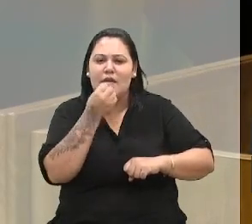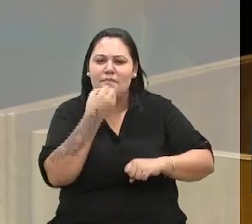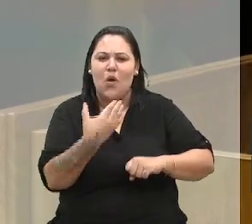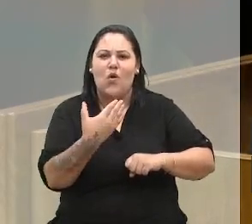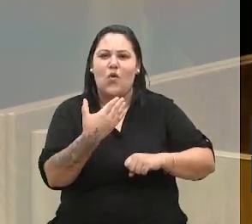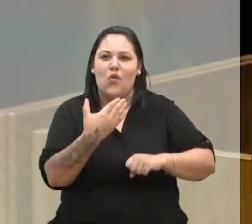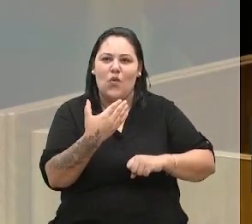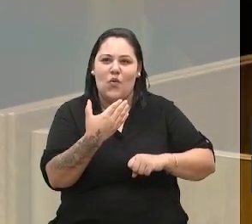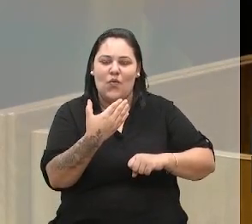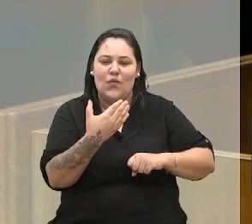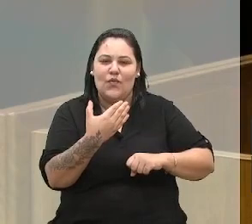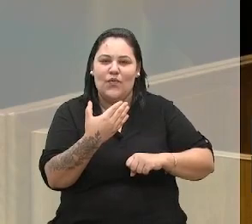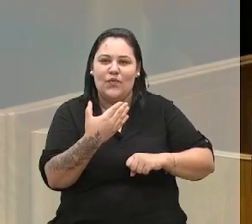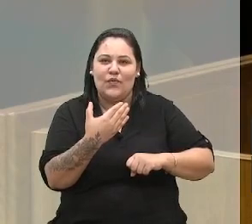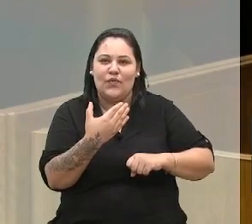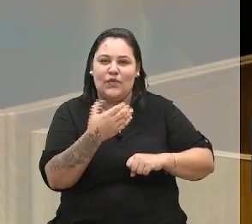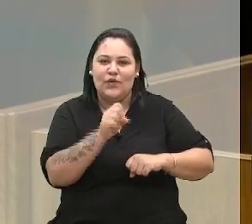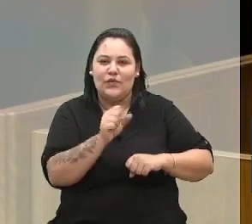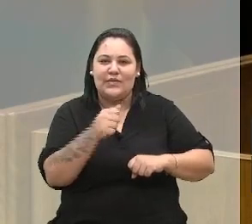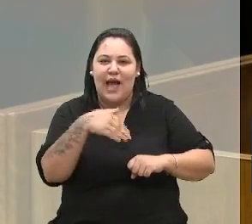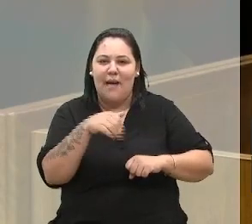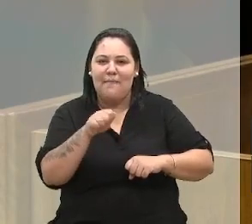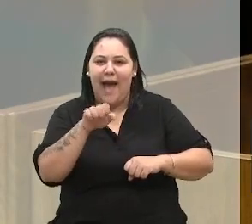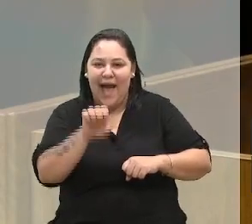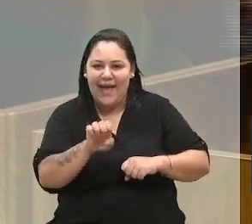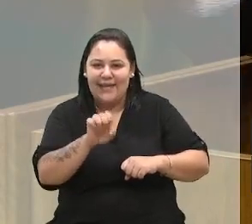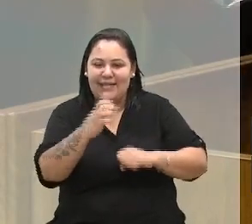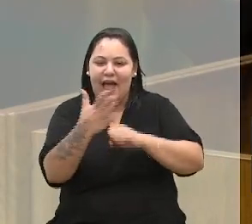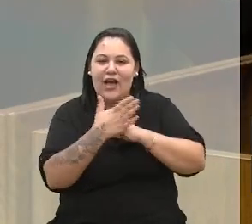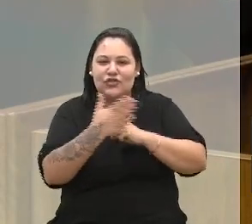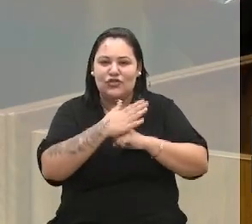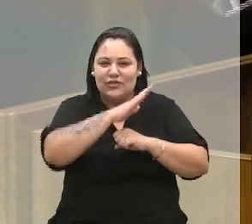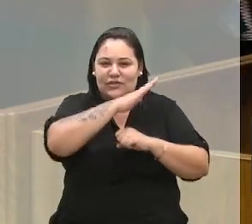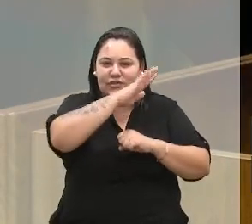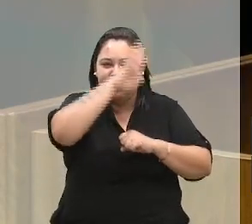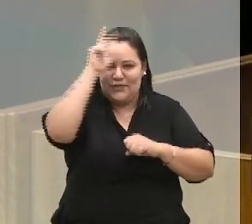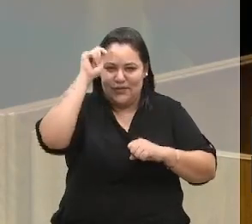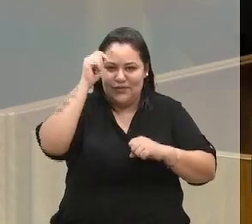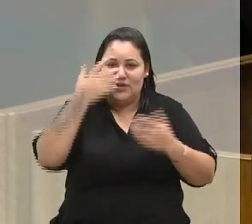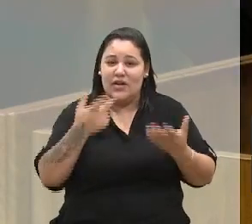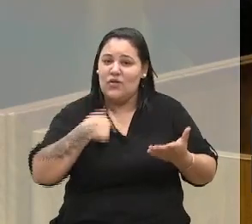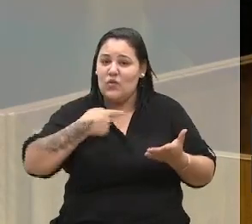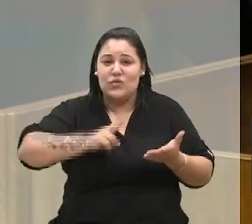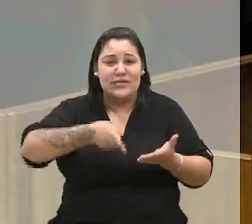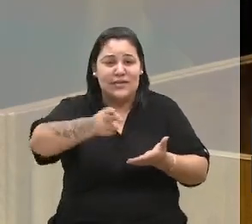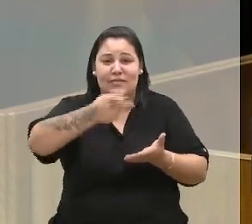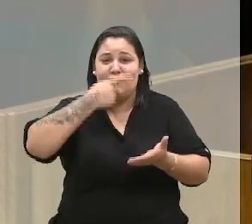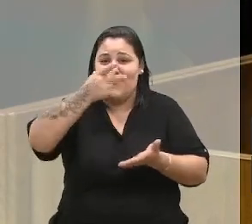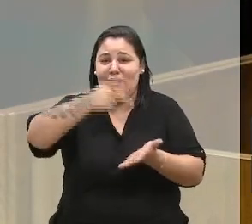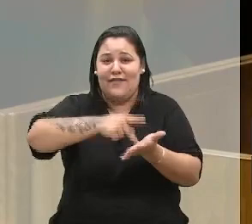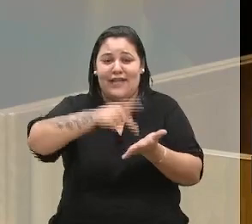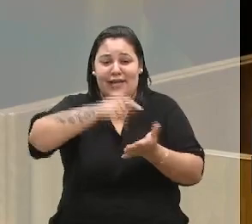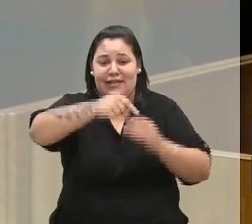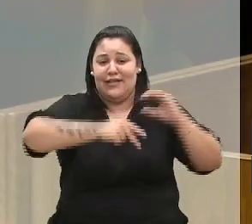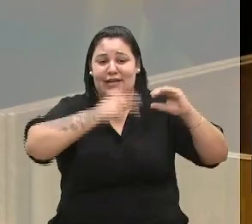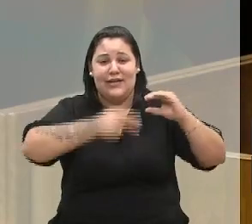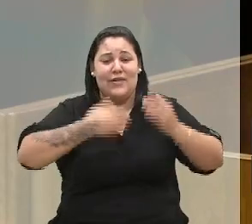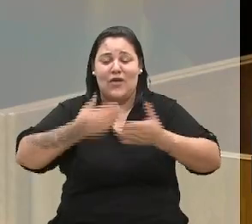está ajudando a prefeitura, o Samay. Então eu serei sempre verdadeiro nesta casa, em qualquer lugar que eu estiver.